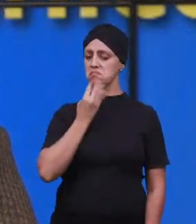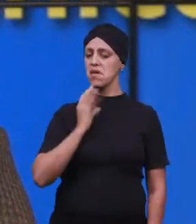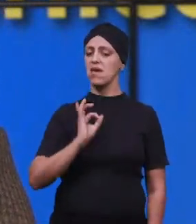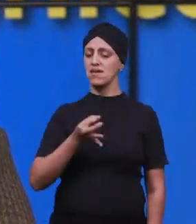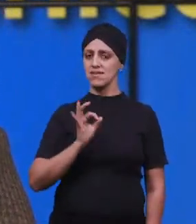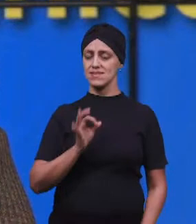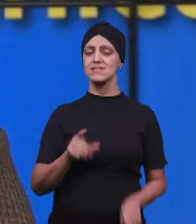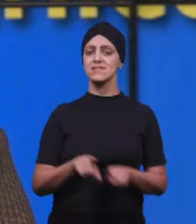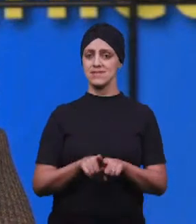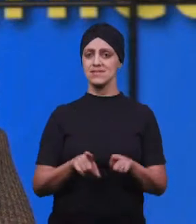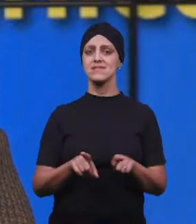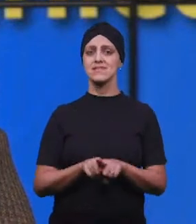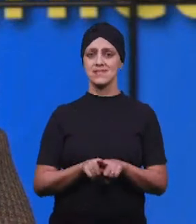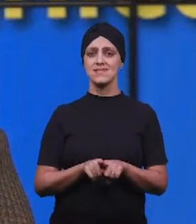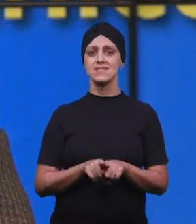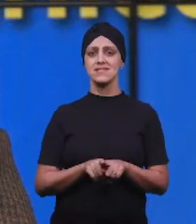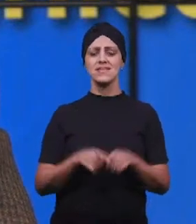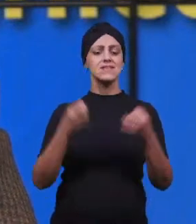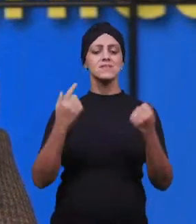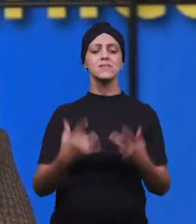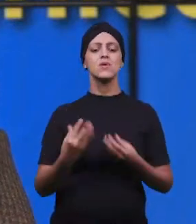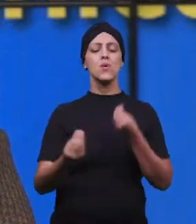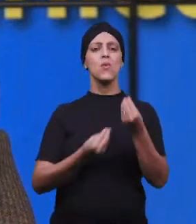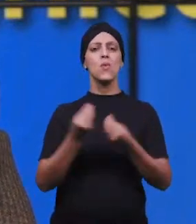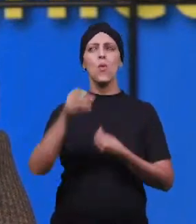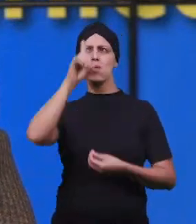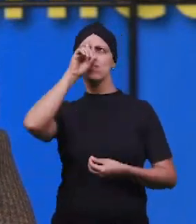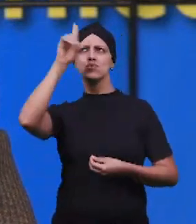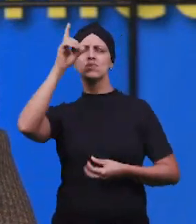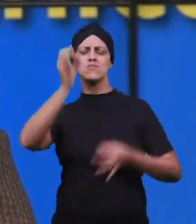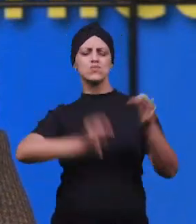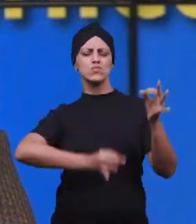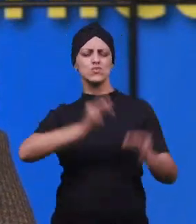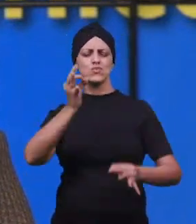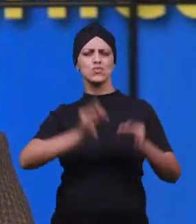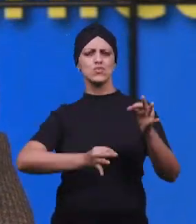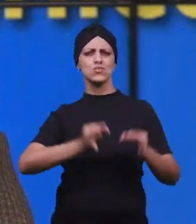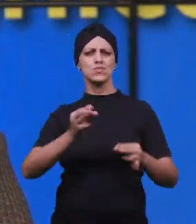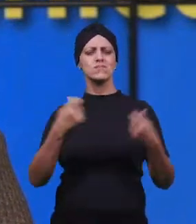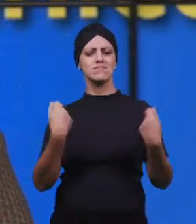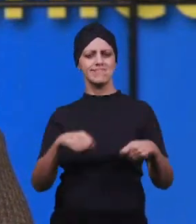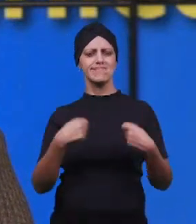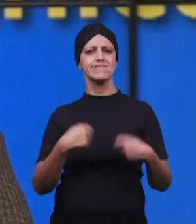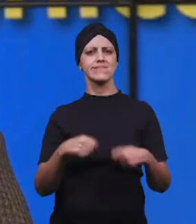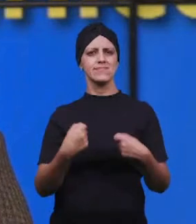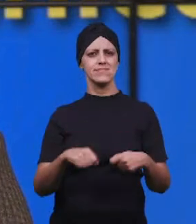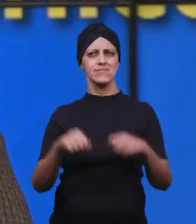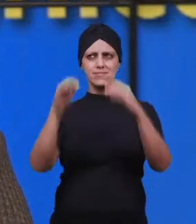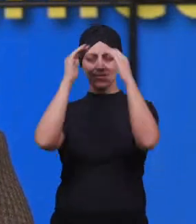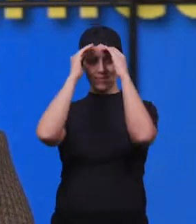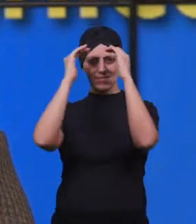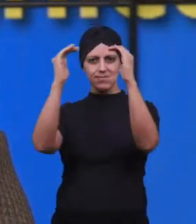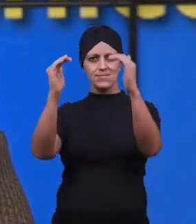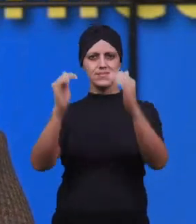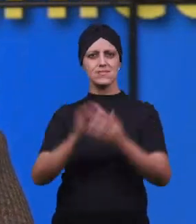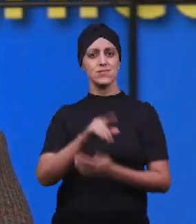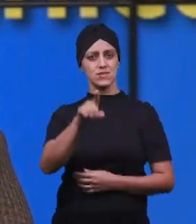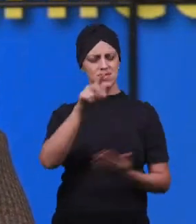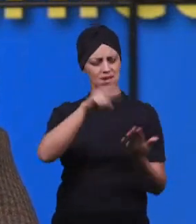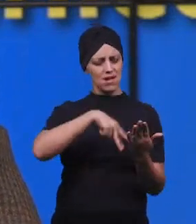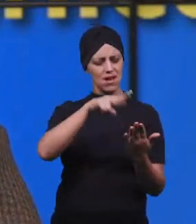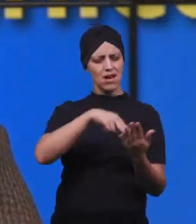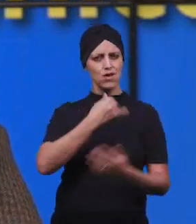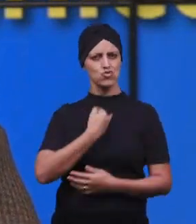bem respondido, Pedro Henrique, na sua resposta, falando a respeito da justiça de Deus. Nós temos que estar debaixo da justiça de Deus, né? E aí a